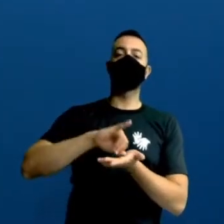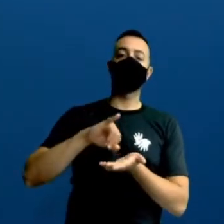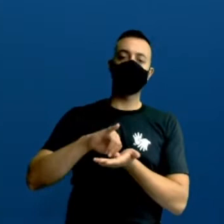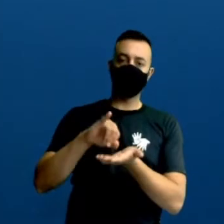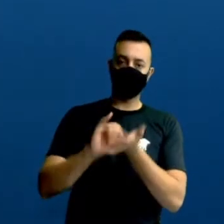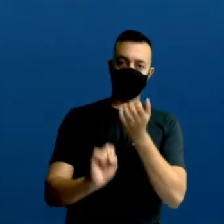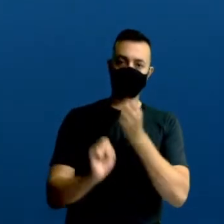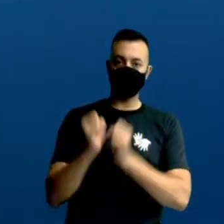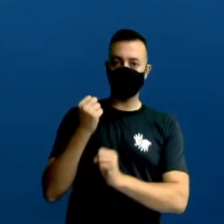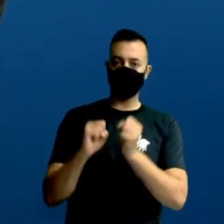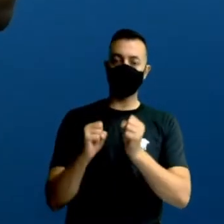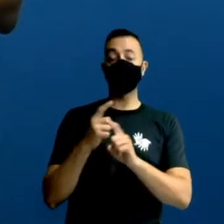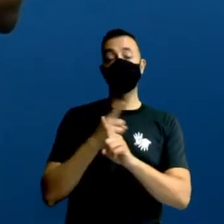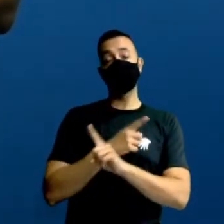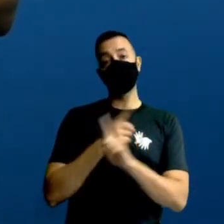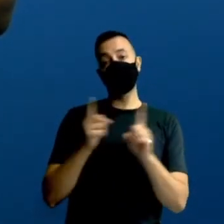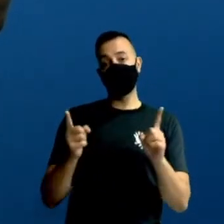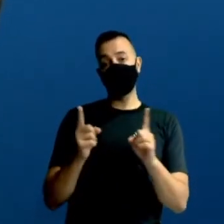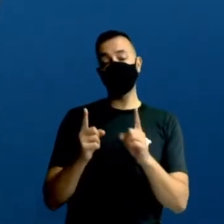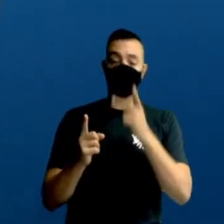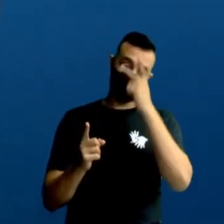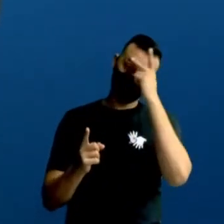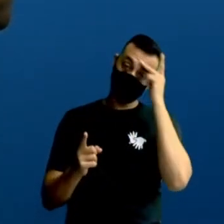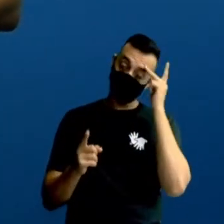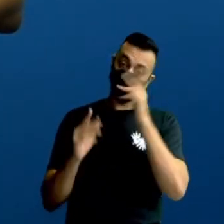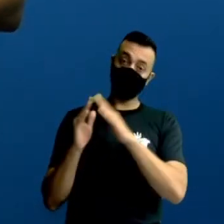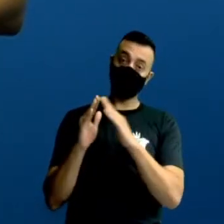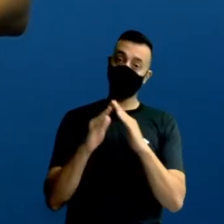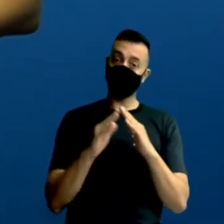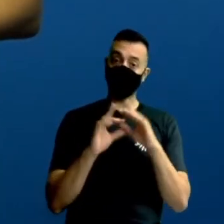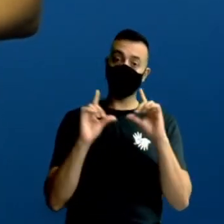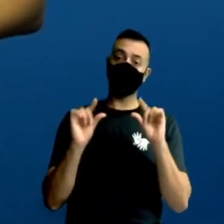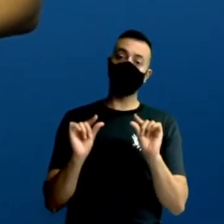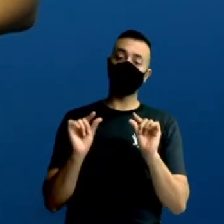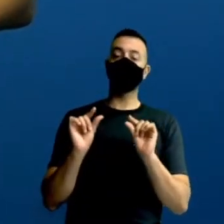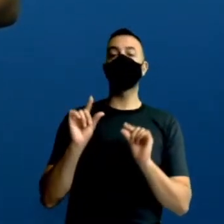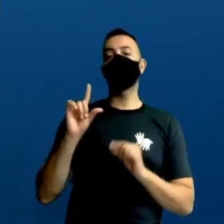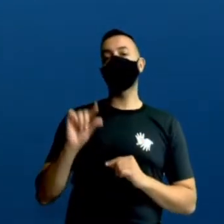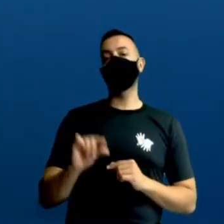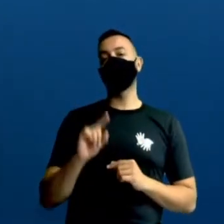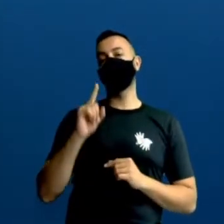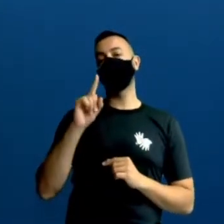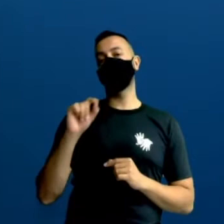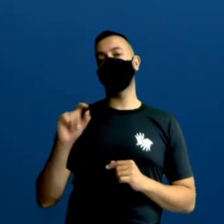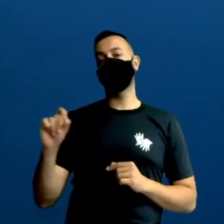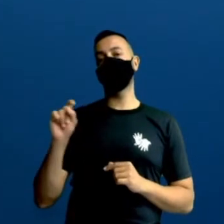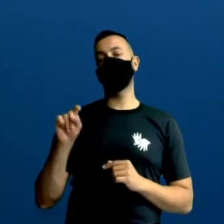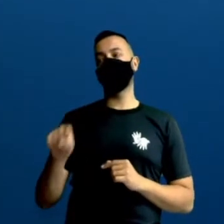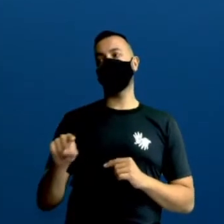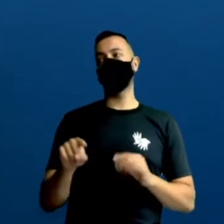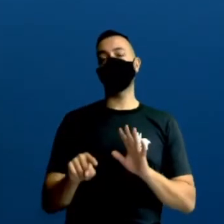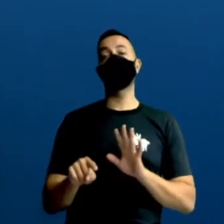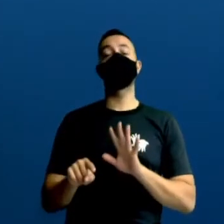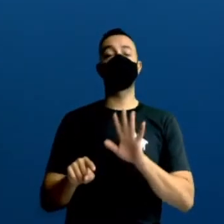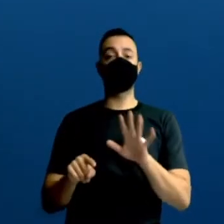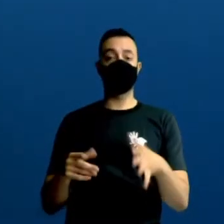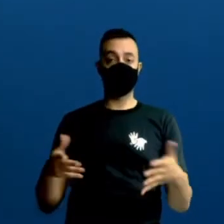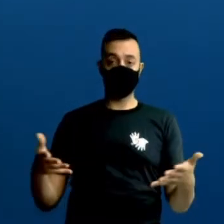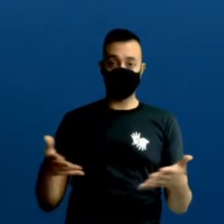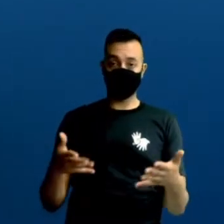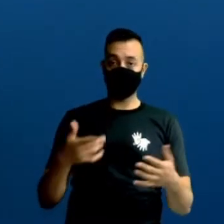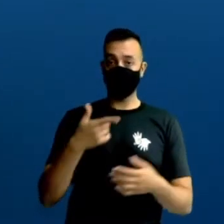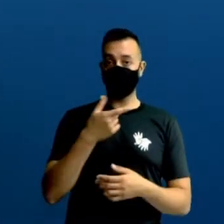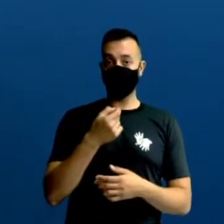legal, mas a quantidade de habitantes ainda era baixa, era menos de 100 mil, tá certo? Mas atualmente,